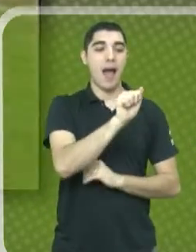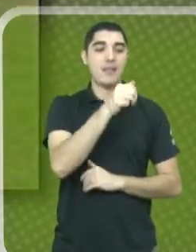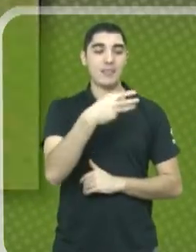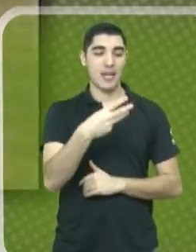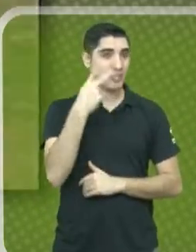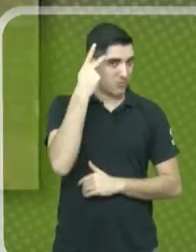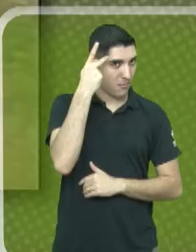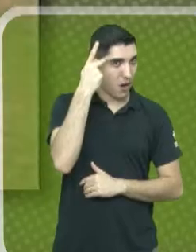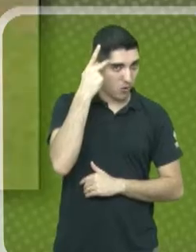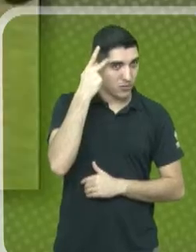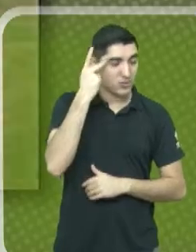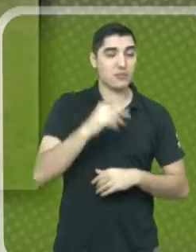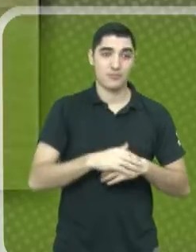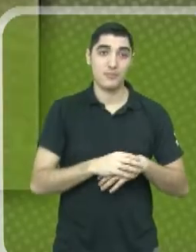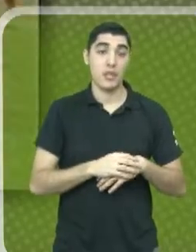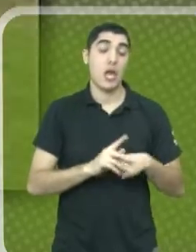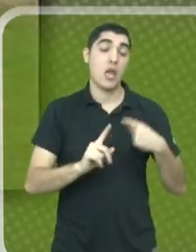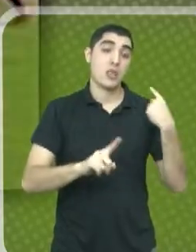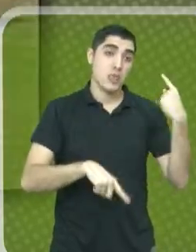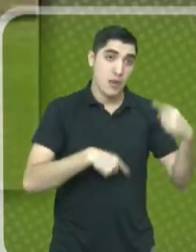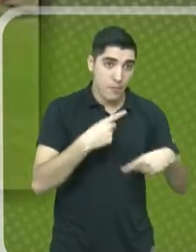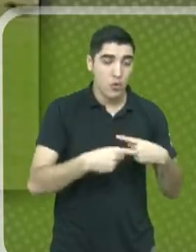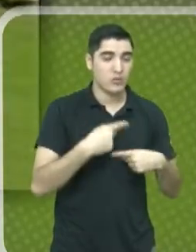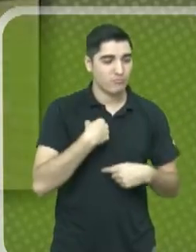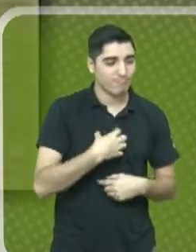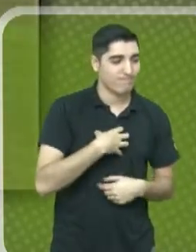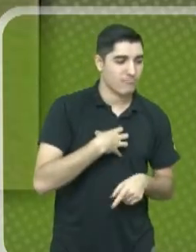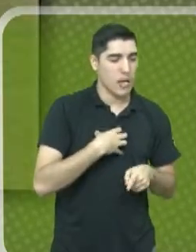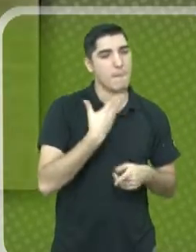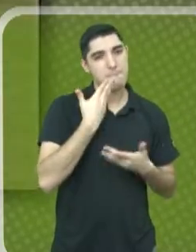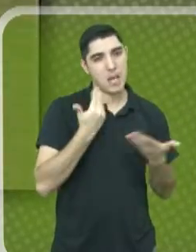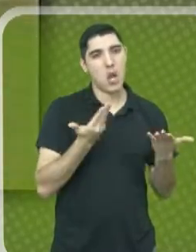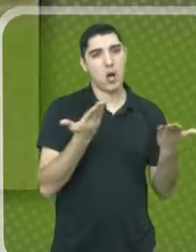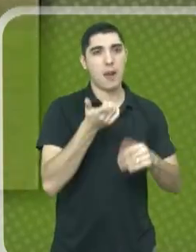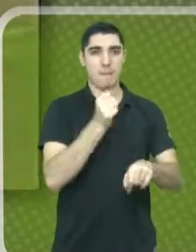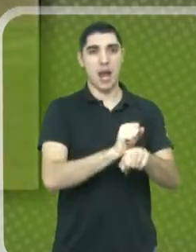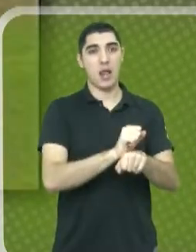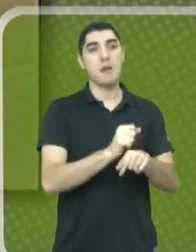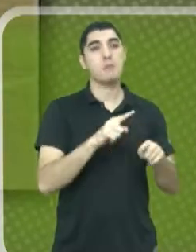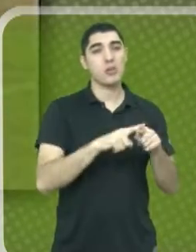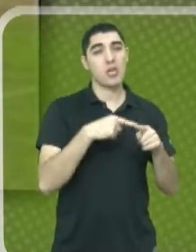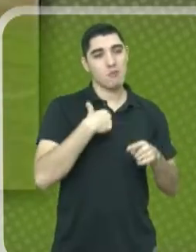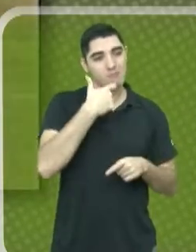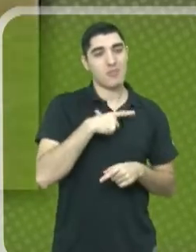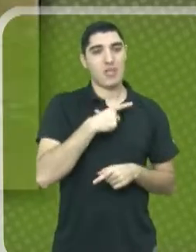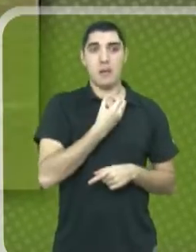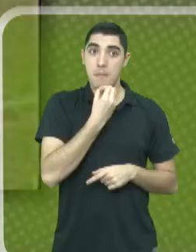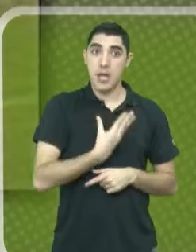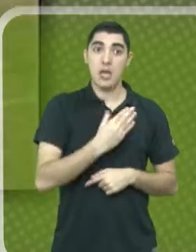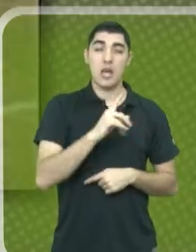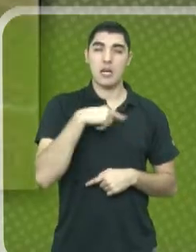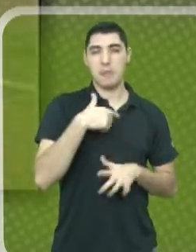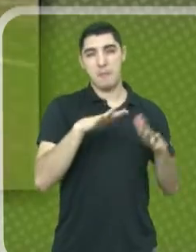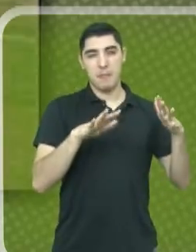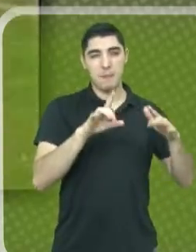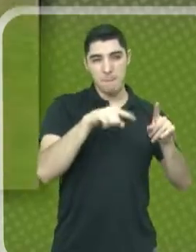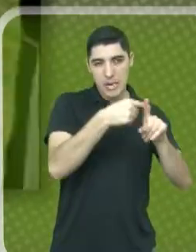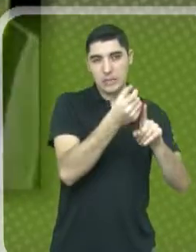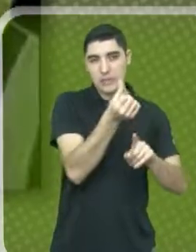ali era a hora de parar, né? Parar por cima, né? Com um acesso, joguei mais 6 meses, mas logo